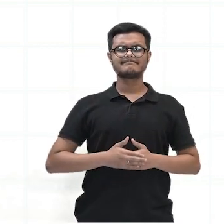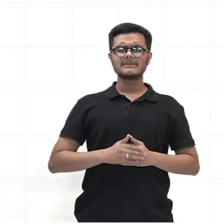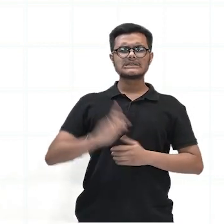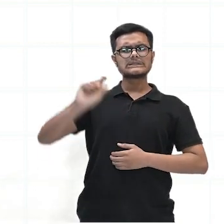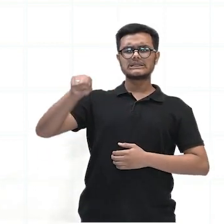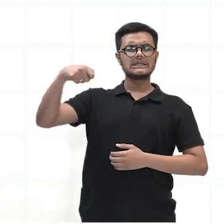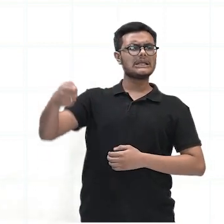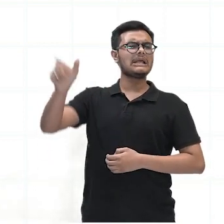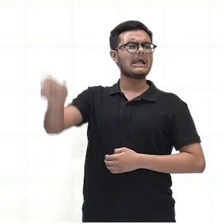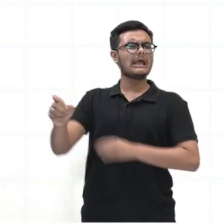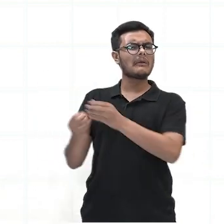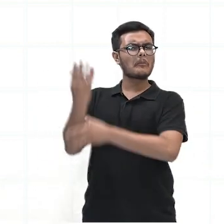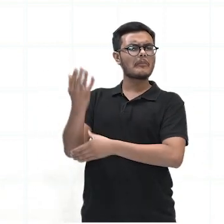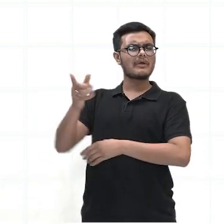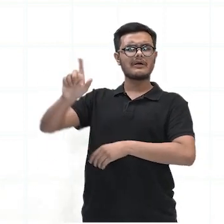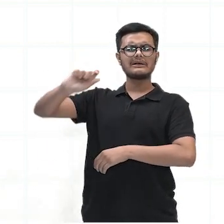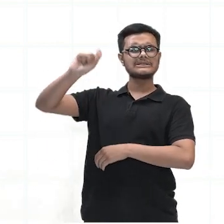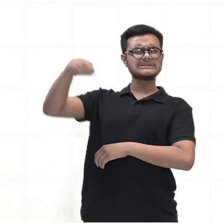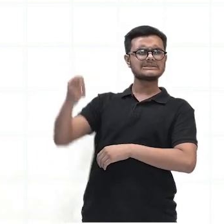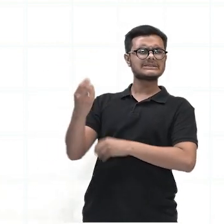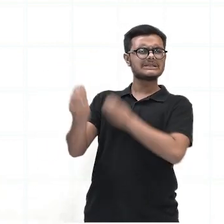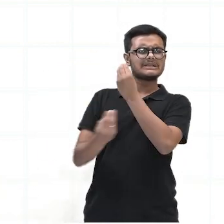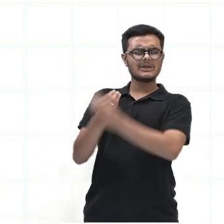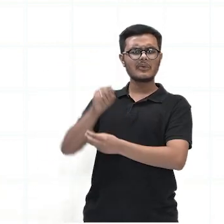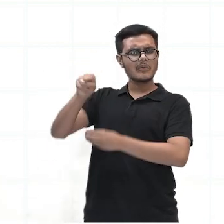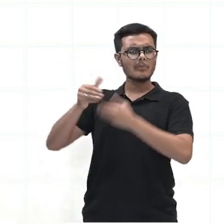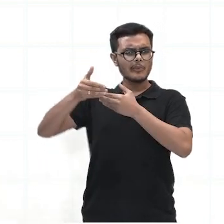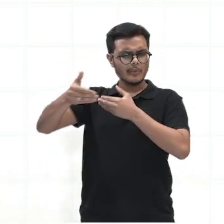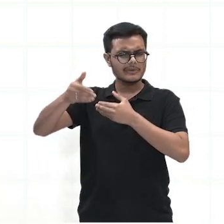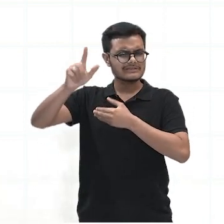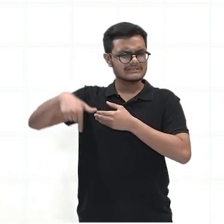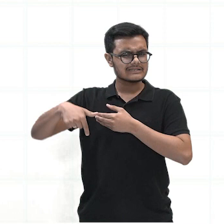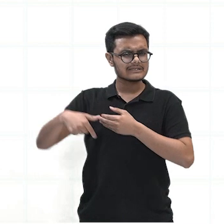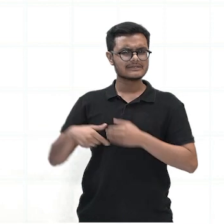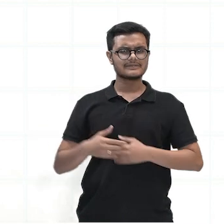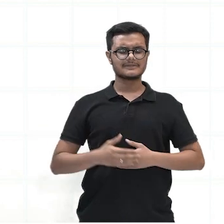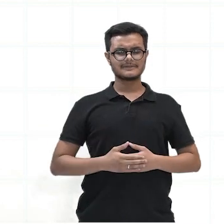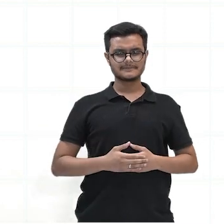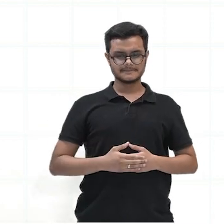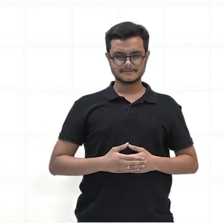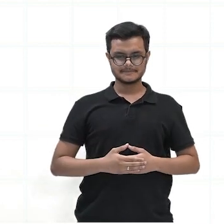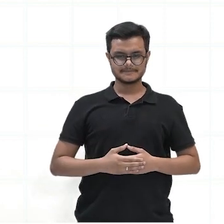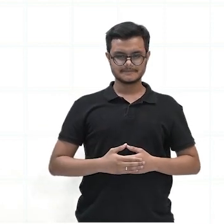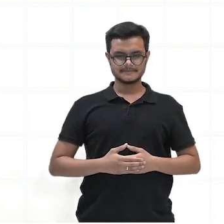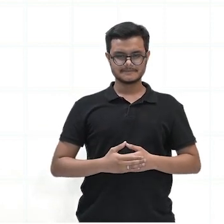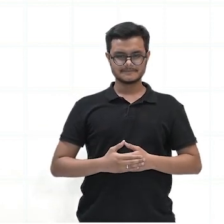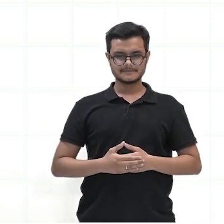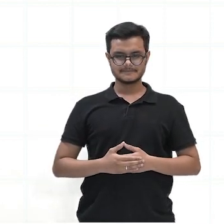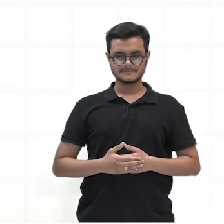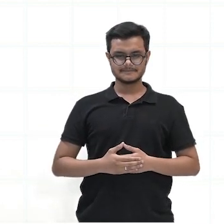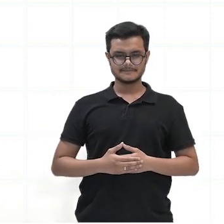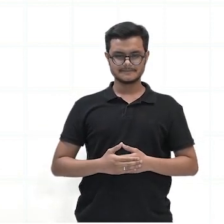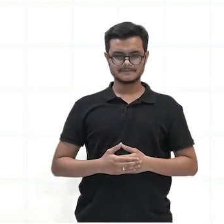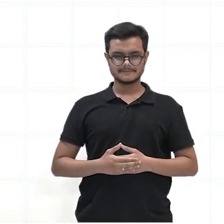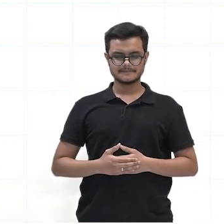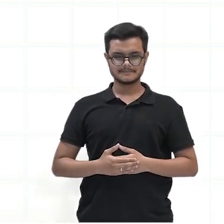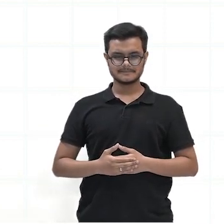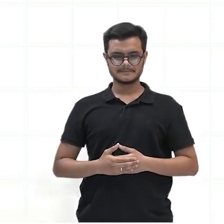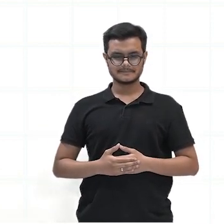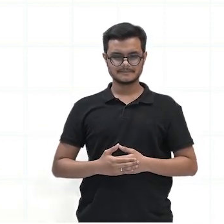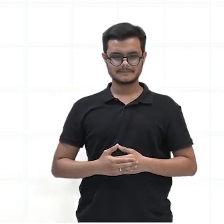inventou? Quem criou? Como é que chegou até aí esse nível desses emojis? Vamos conferir aqui junto